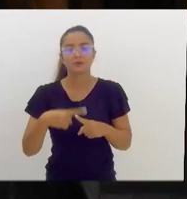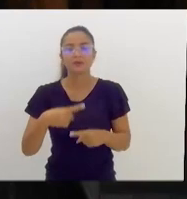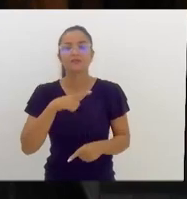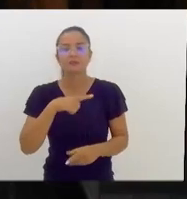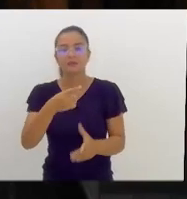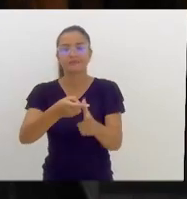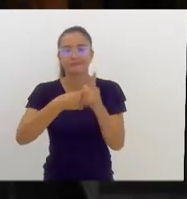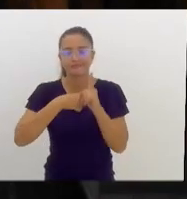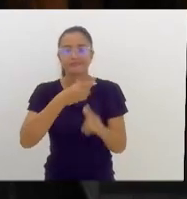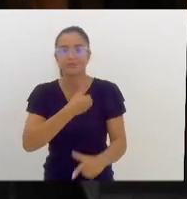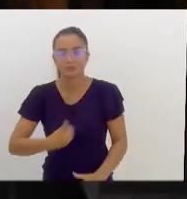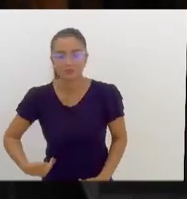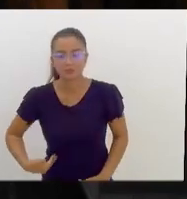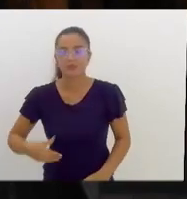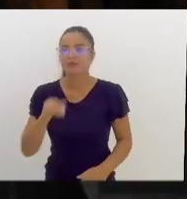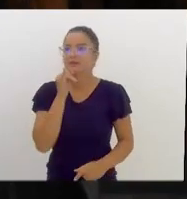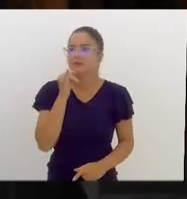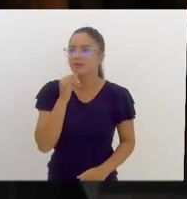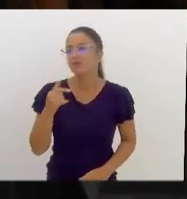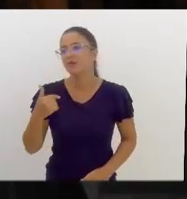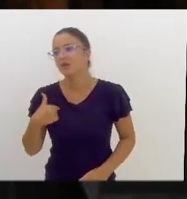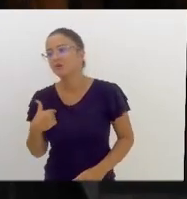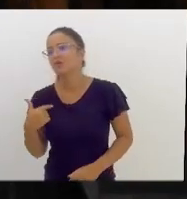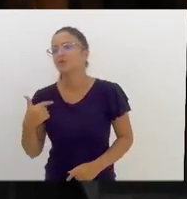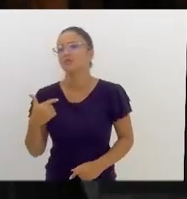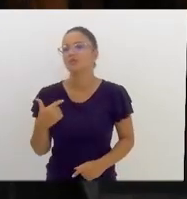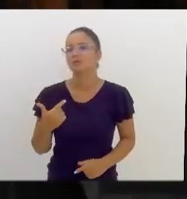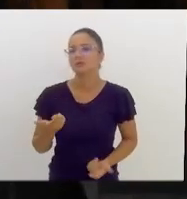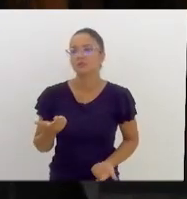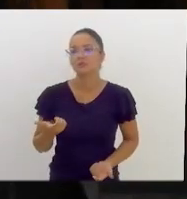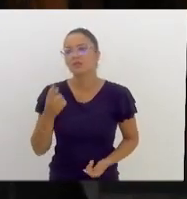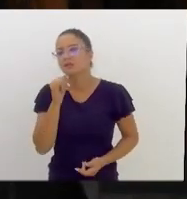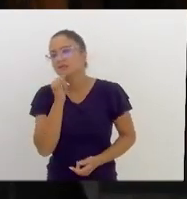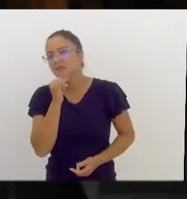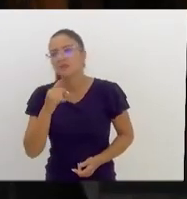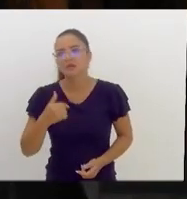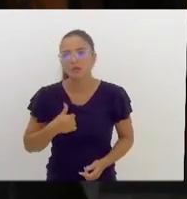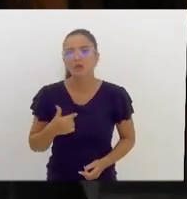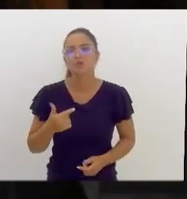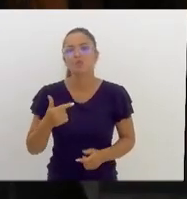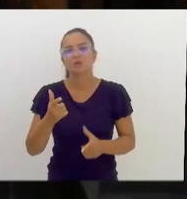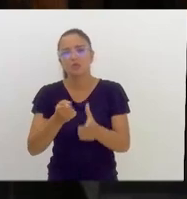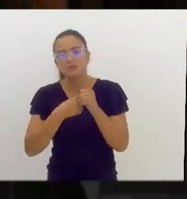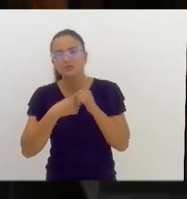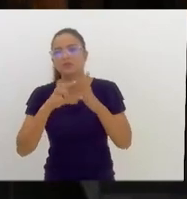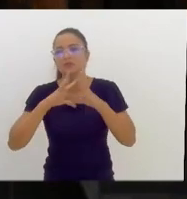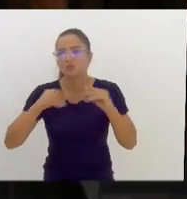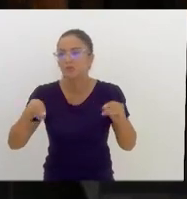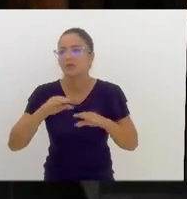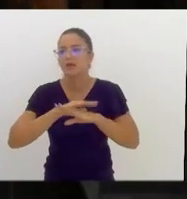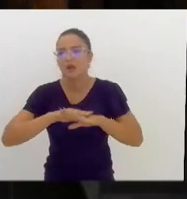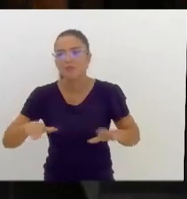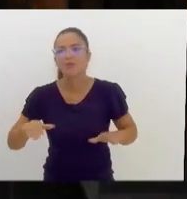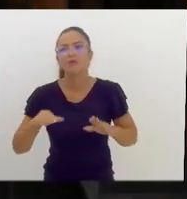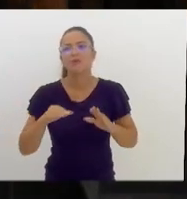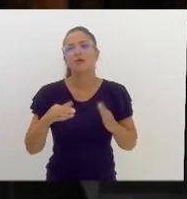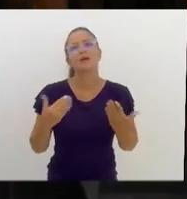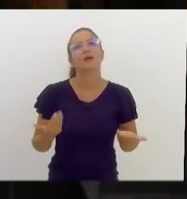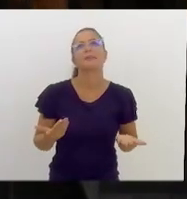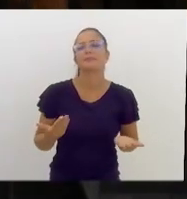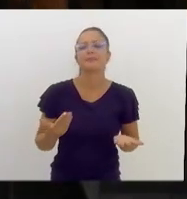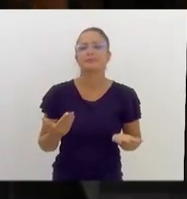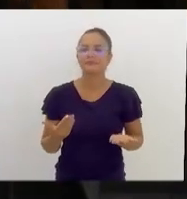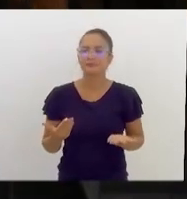é mentira que o solucionamento da questão da dívida pública passe